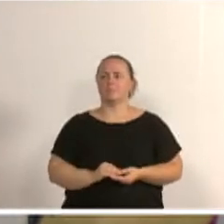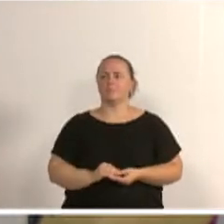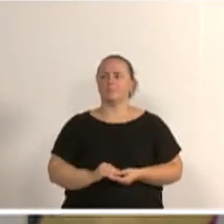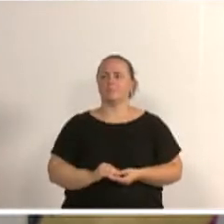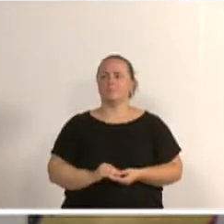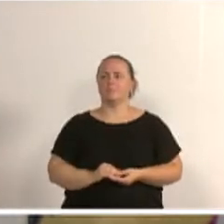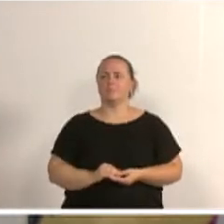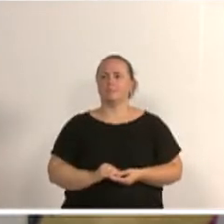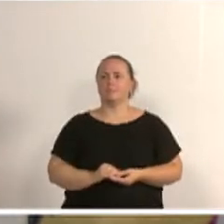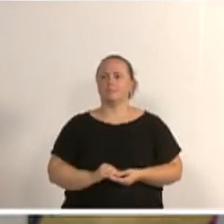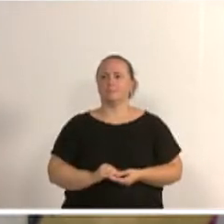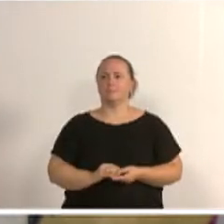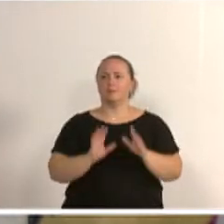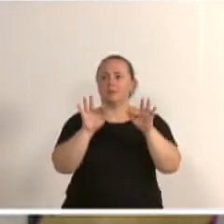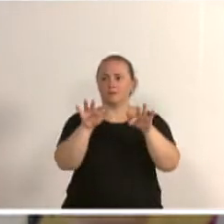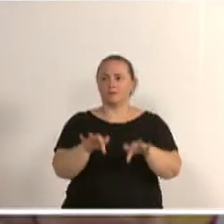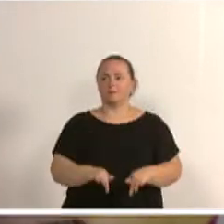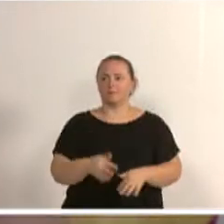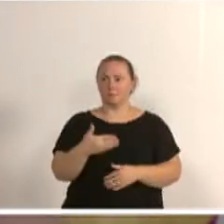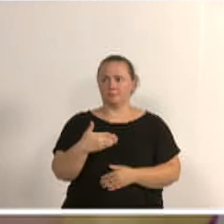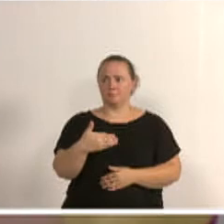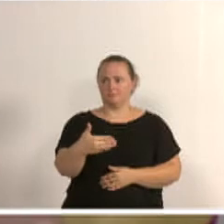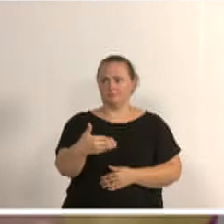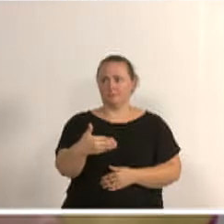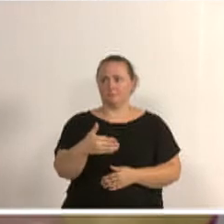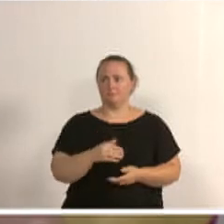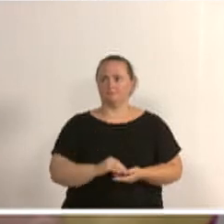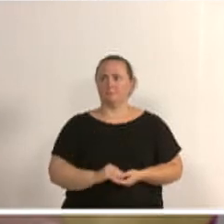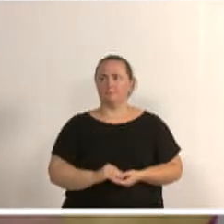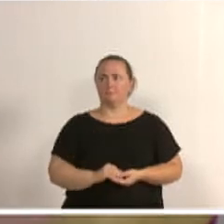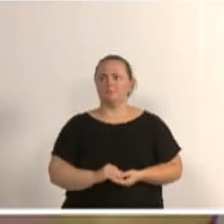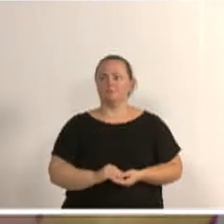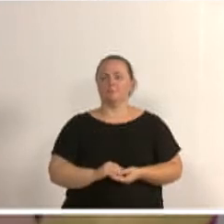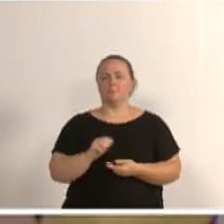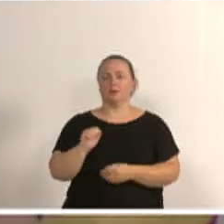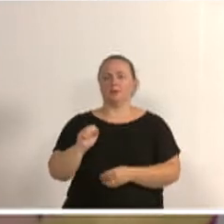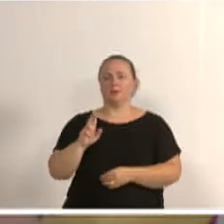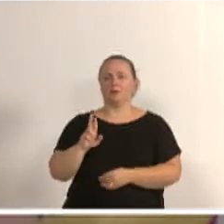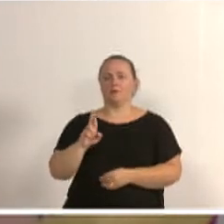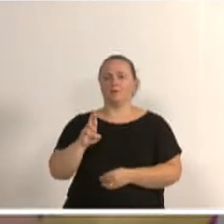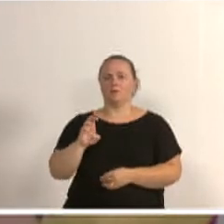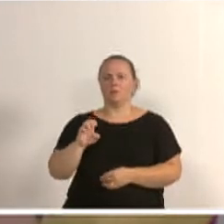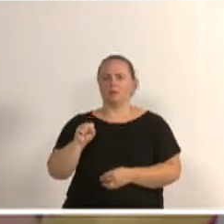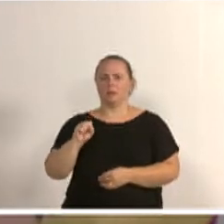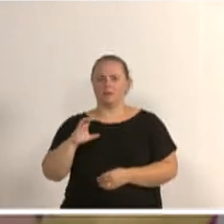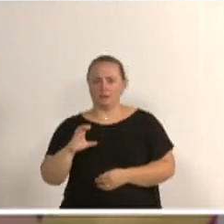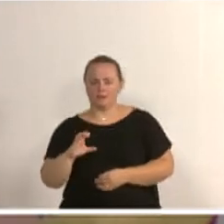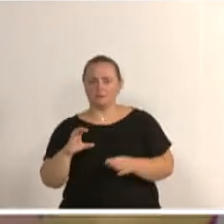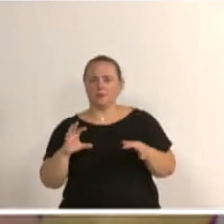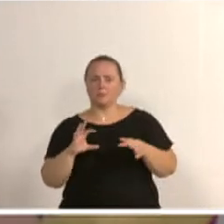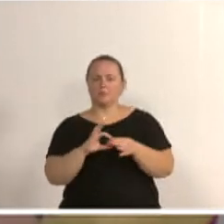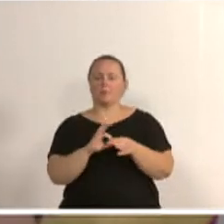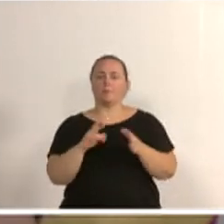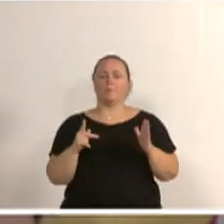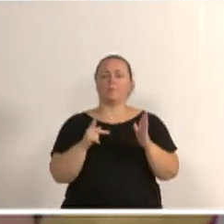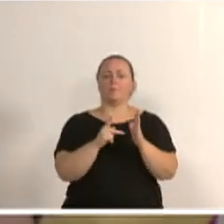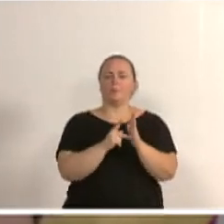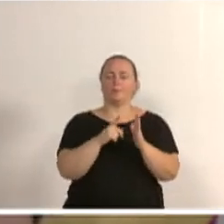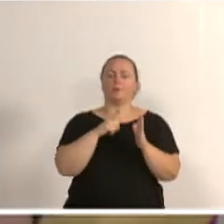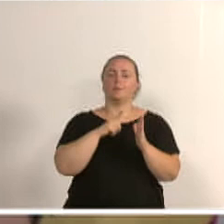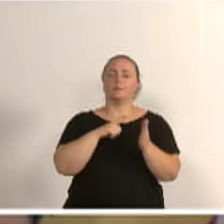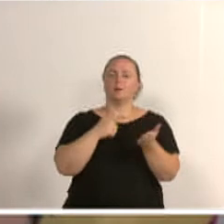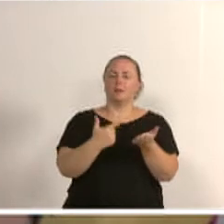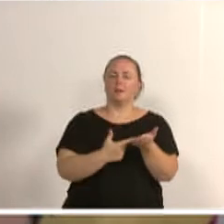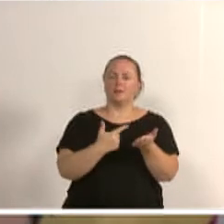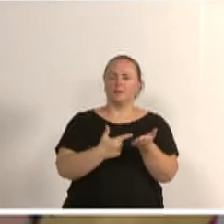Certo? E, para finalizar, vereador Almir, a Auresc criou, em parceria com o PROCON, a nível estadual, o Manual de Direito dos Usuários da